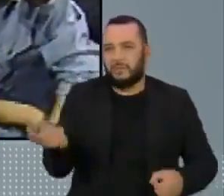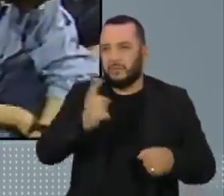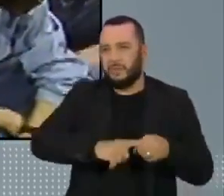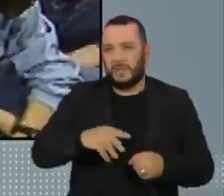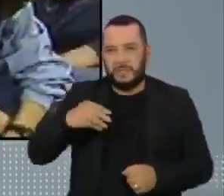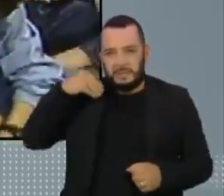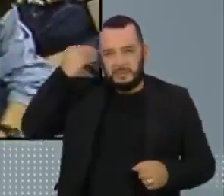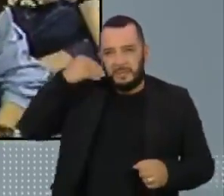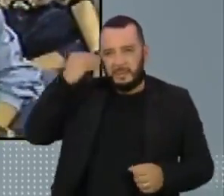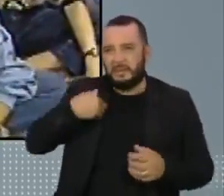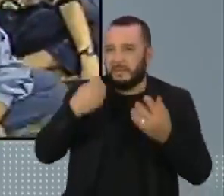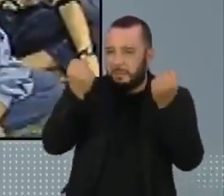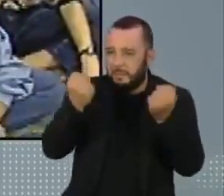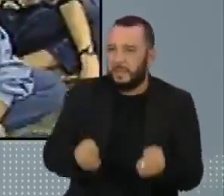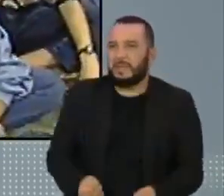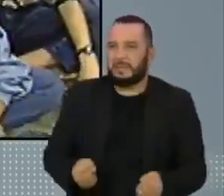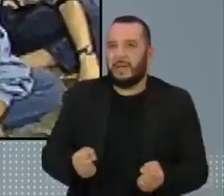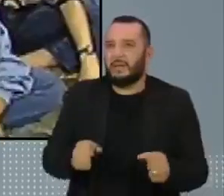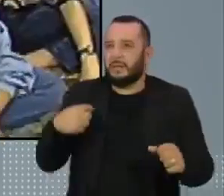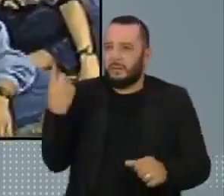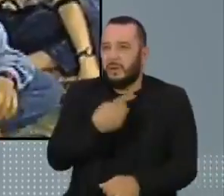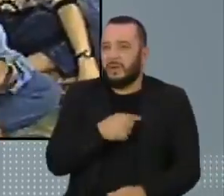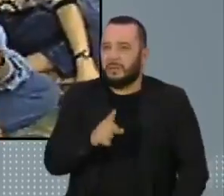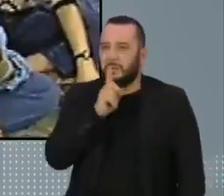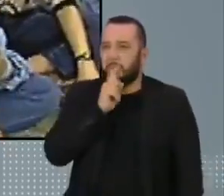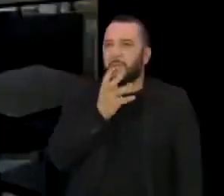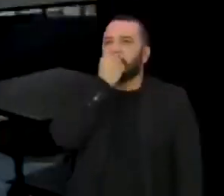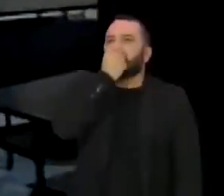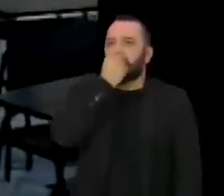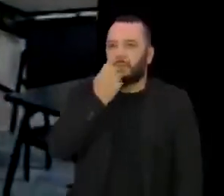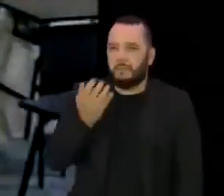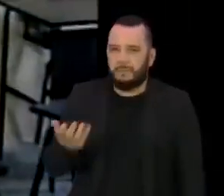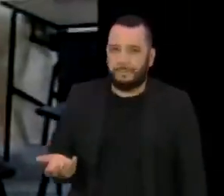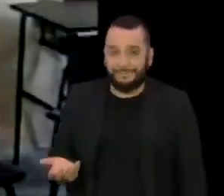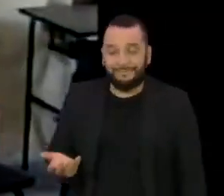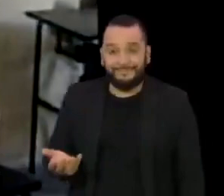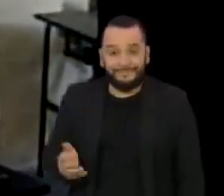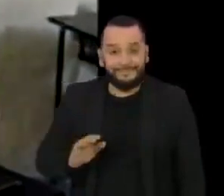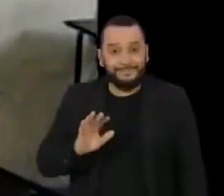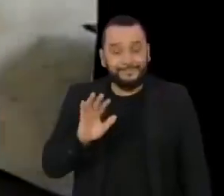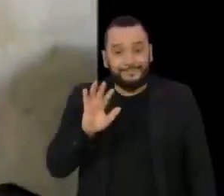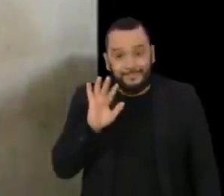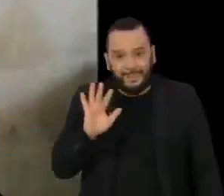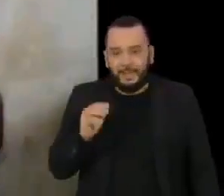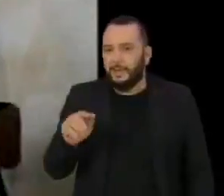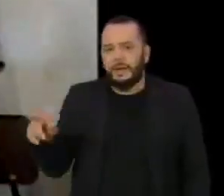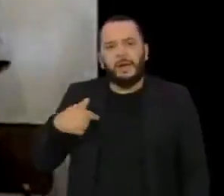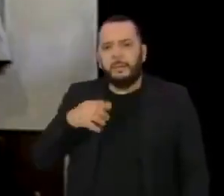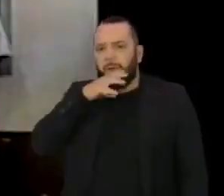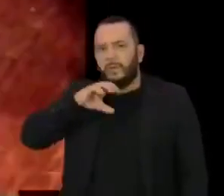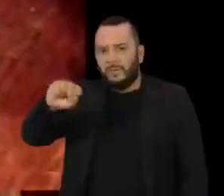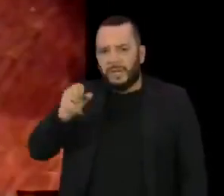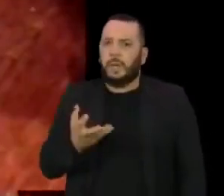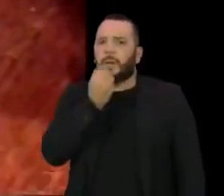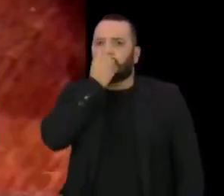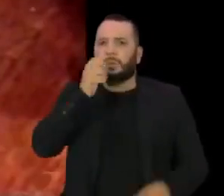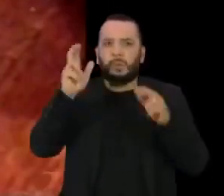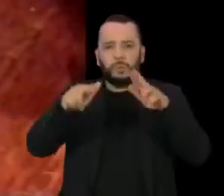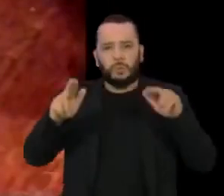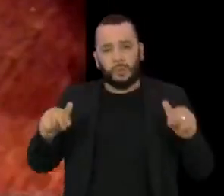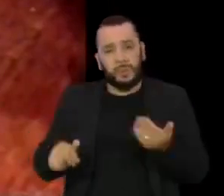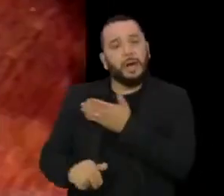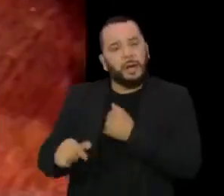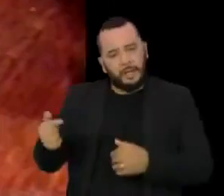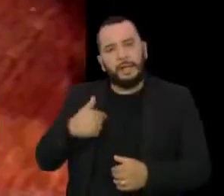experiência do pesado silêncio sobre nós. Mas ninguém nunca calou Paulo Freire, patrono